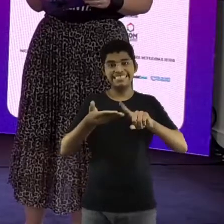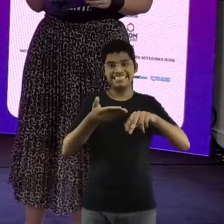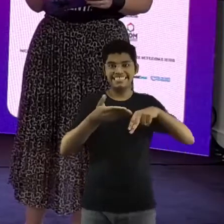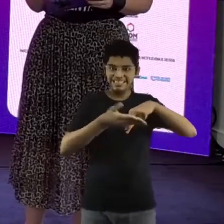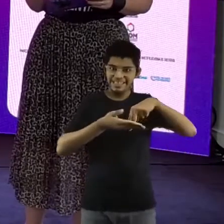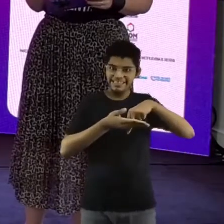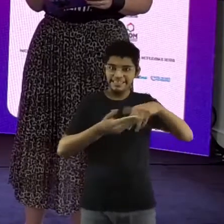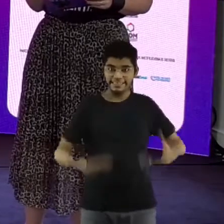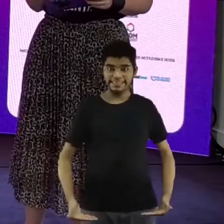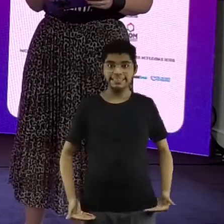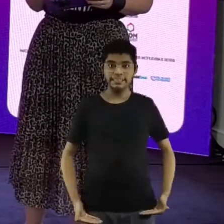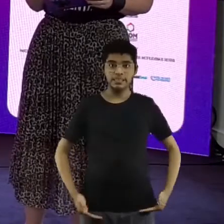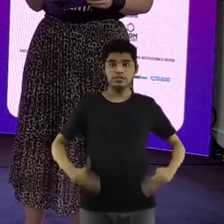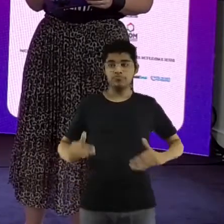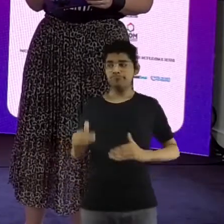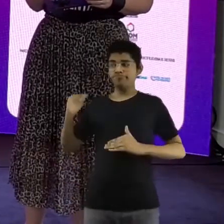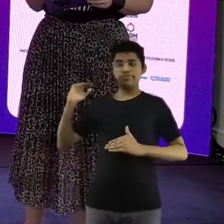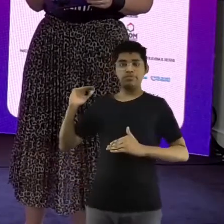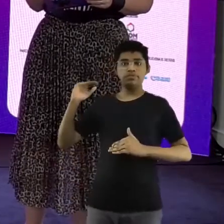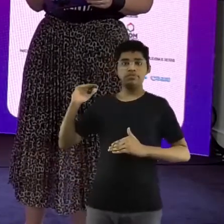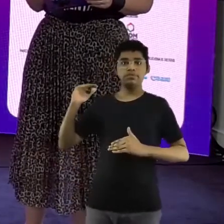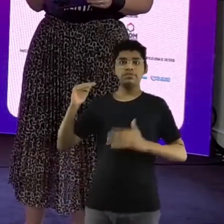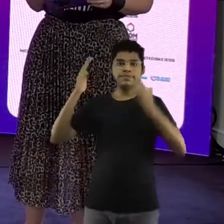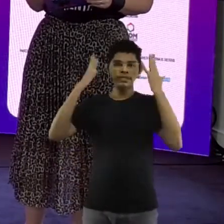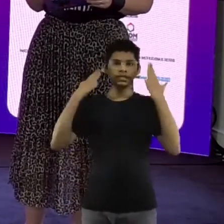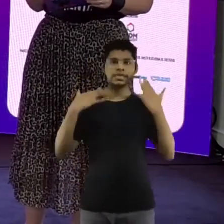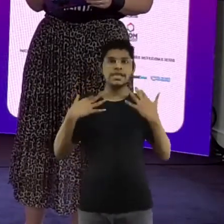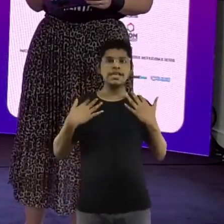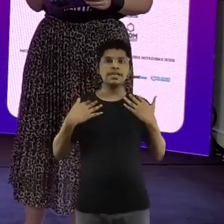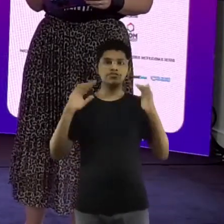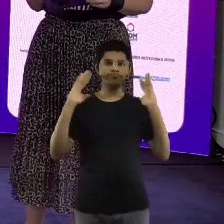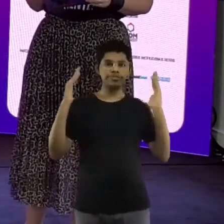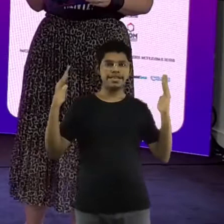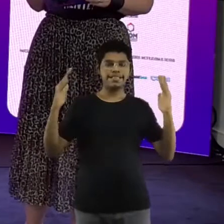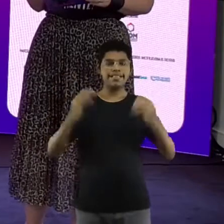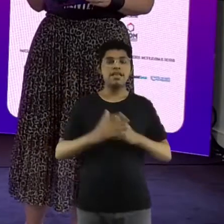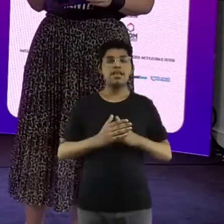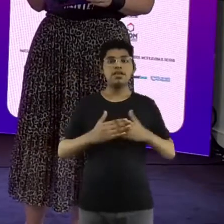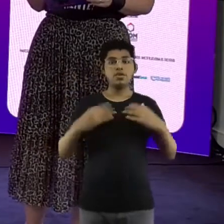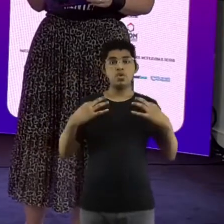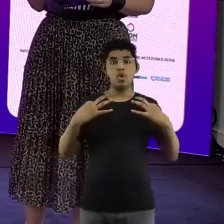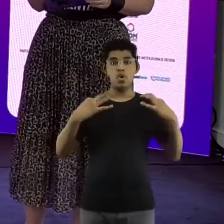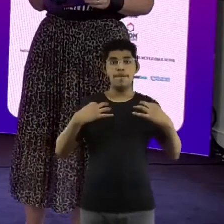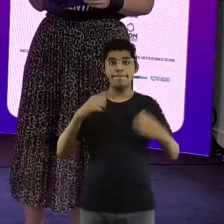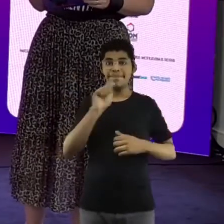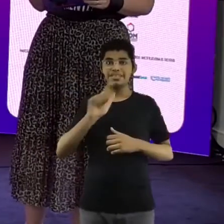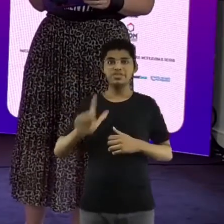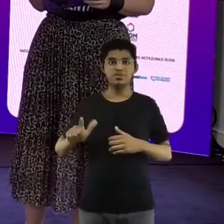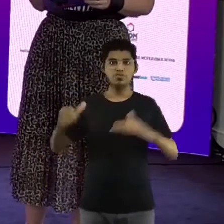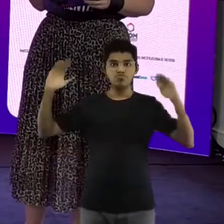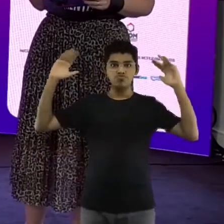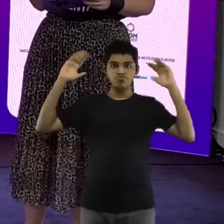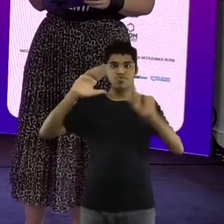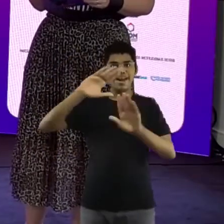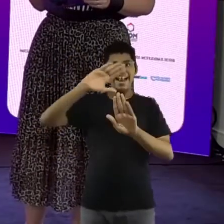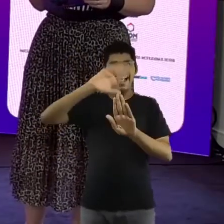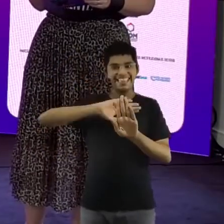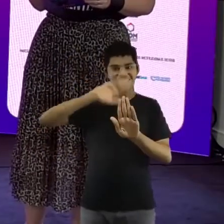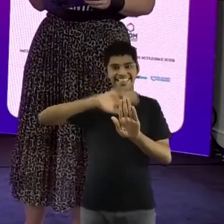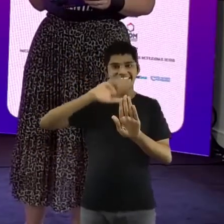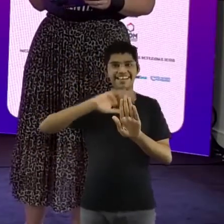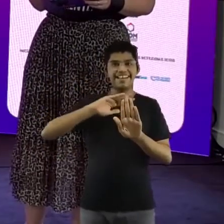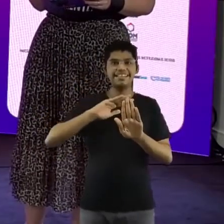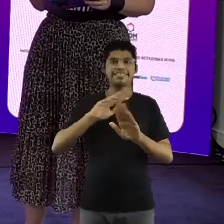castanhos com luzes, estou com uma roupa azul. O nosso fundo aqui do estúdio é lindo, rosa, azul, bem maravilhoso.